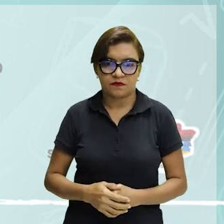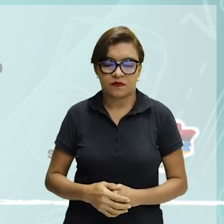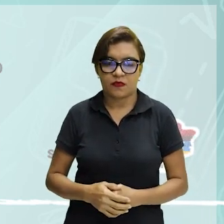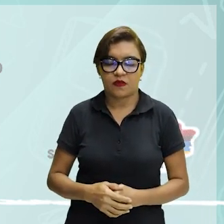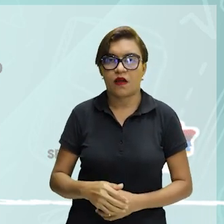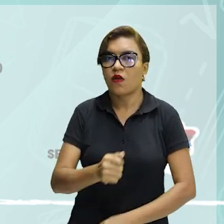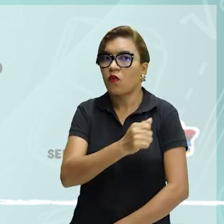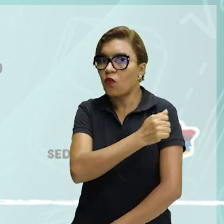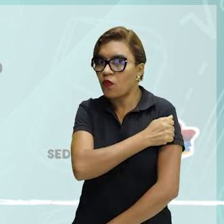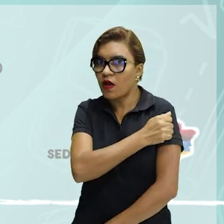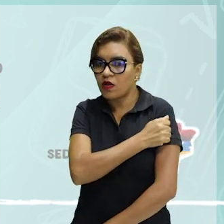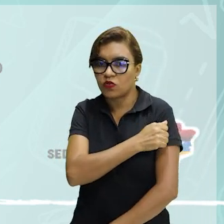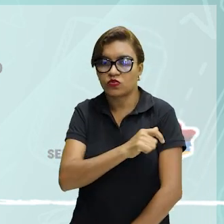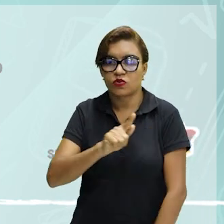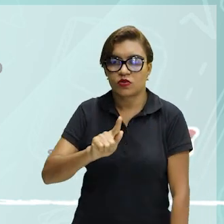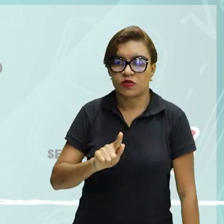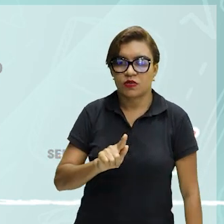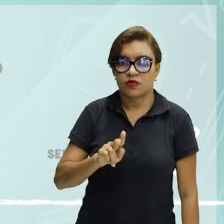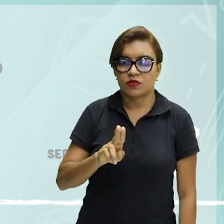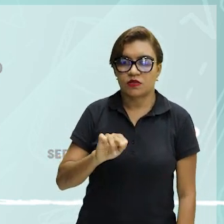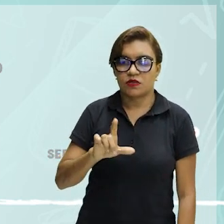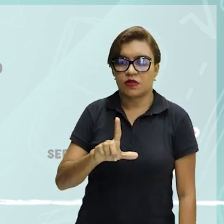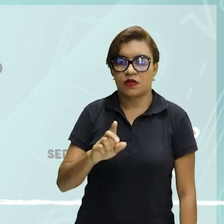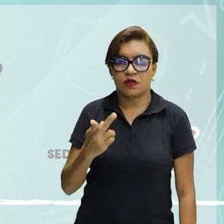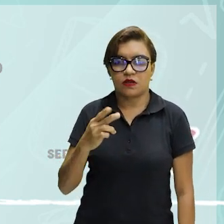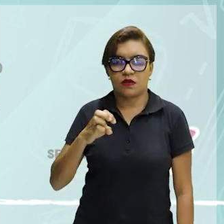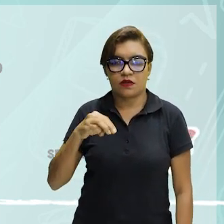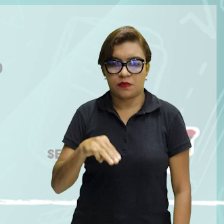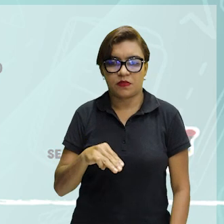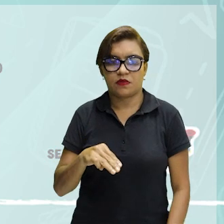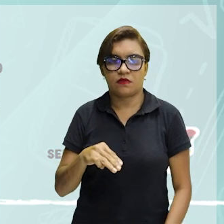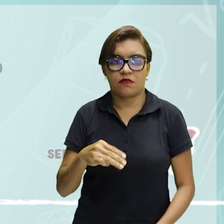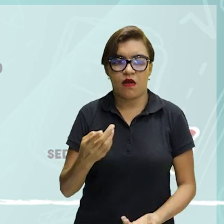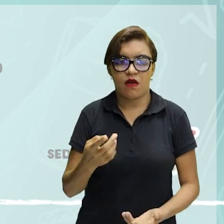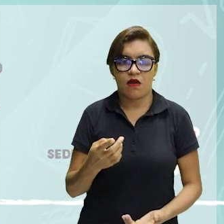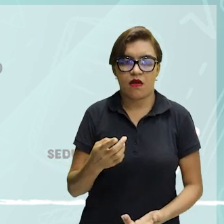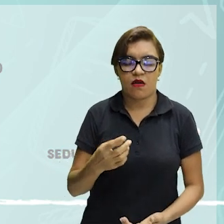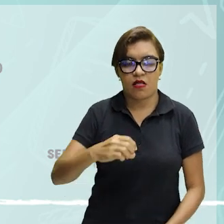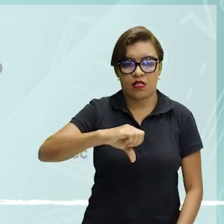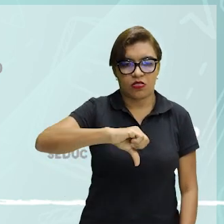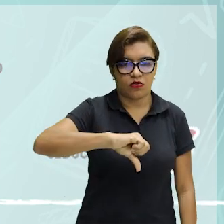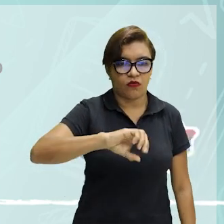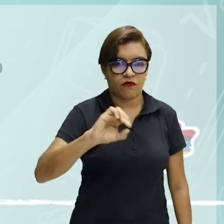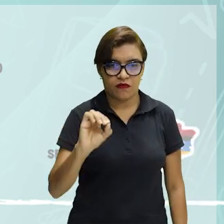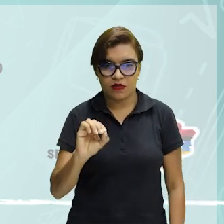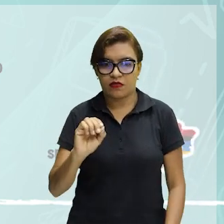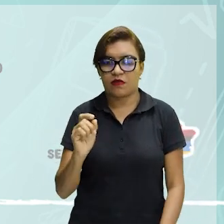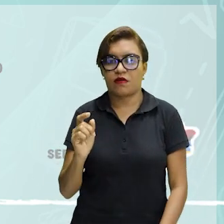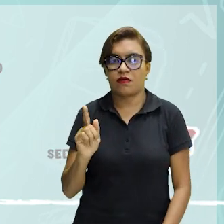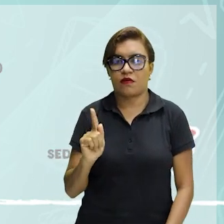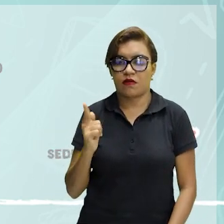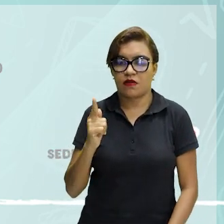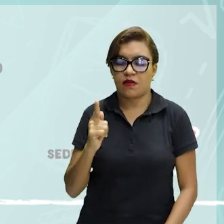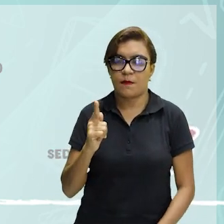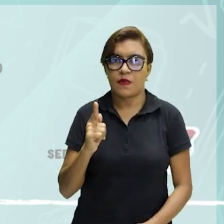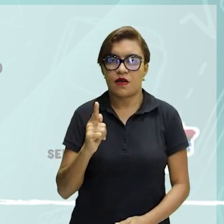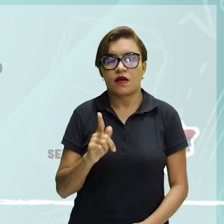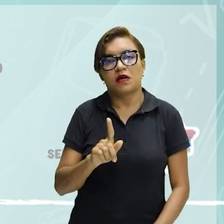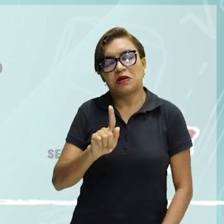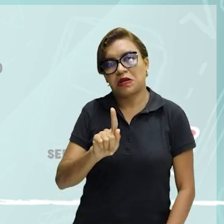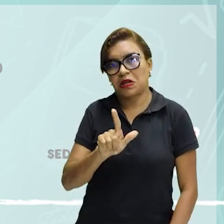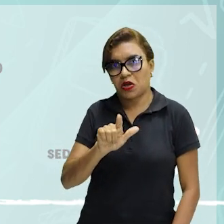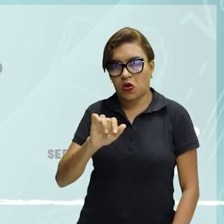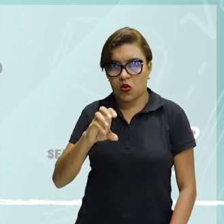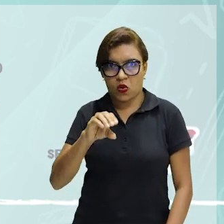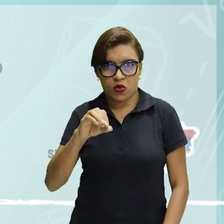de química, dissolveu 90 gramas de glicose, eu coloquei aqui a fórmula molecular da